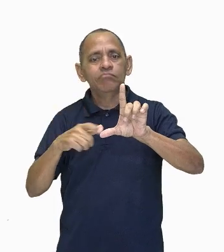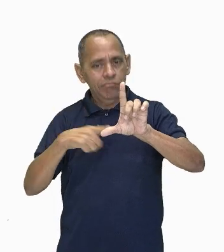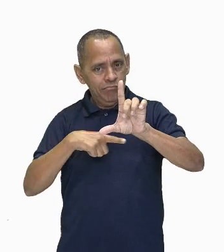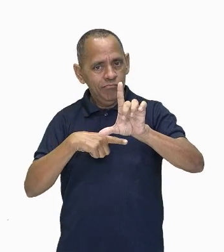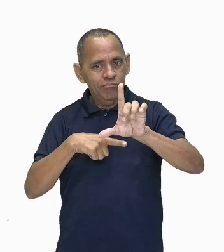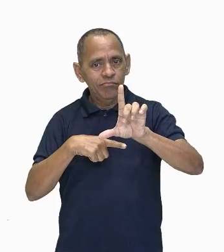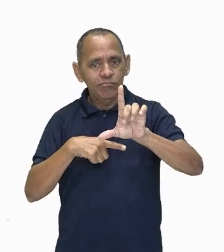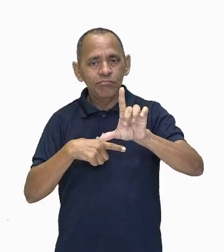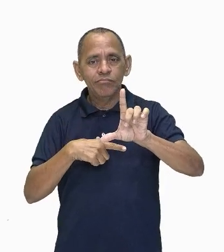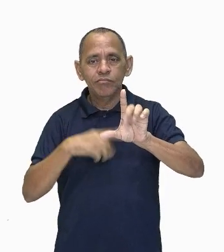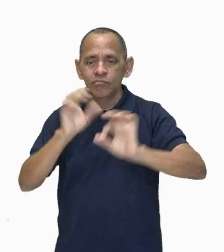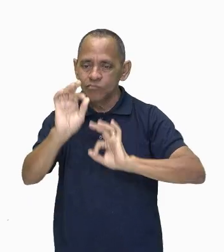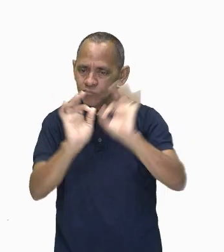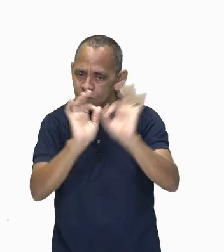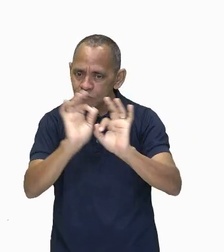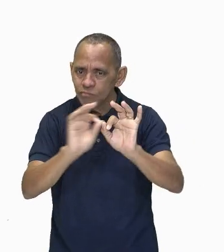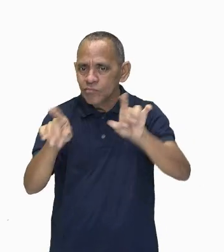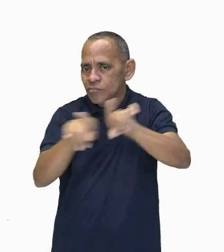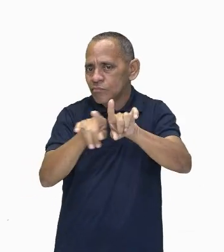bom? Da organização,